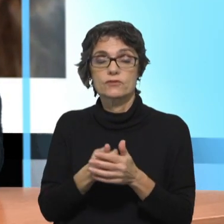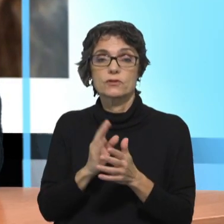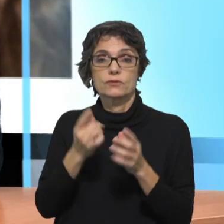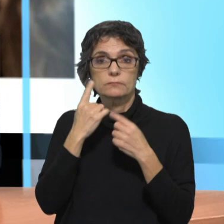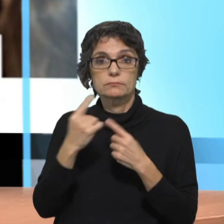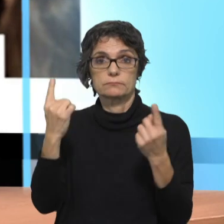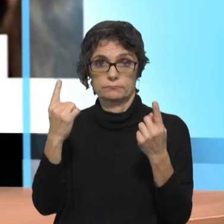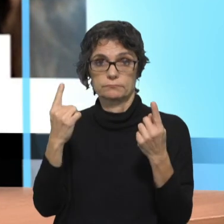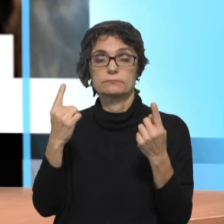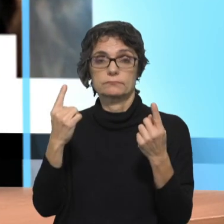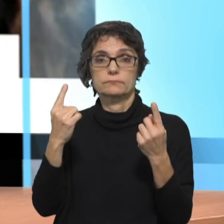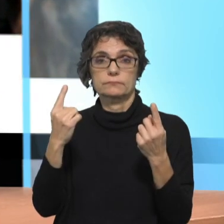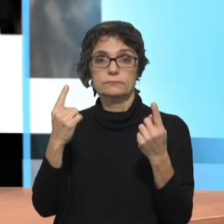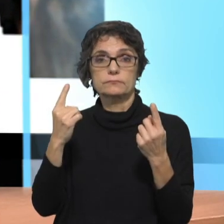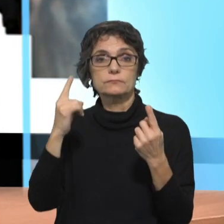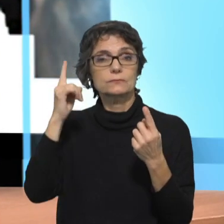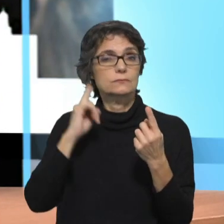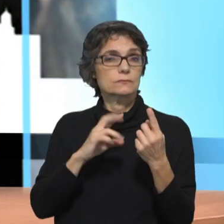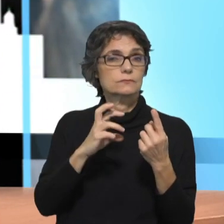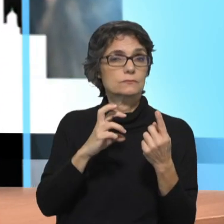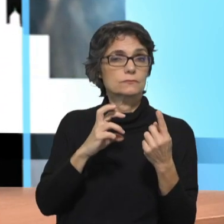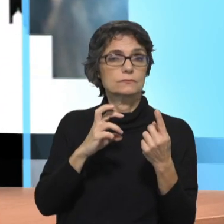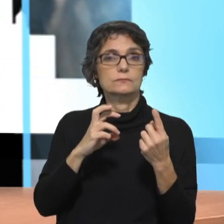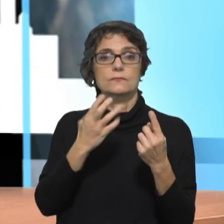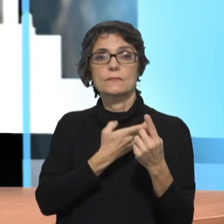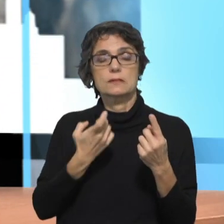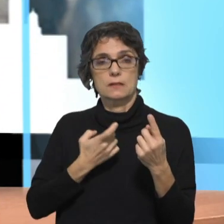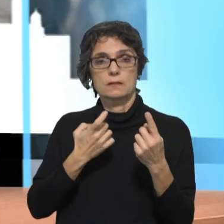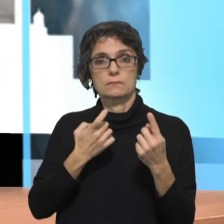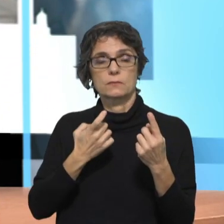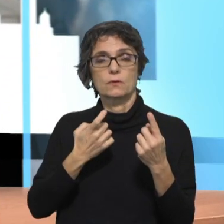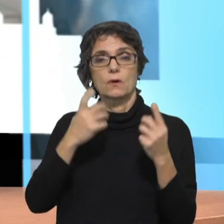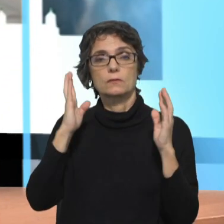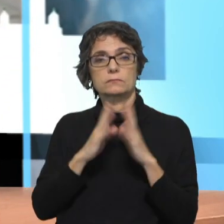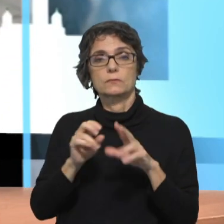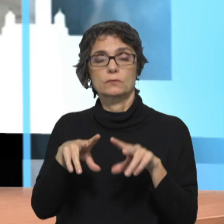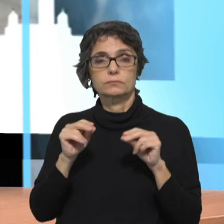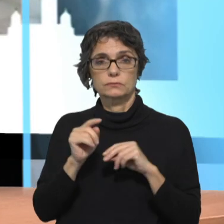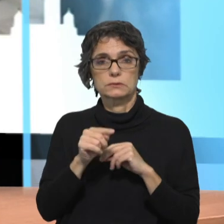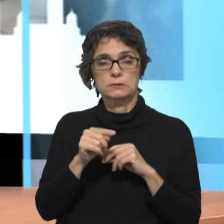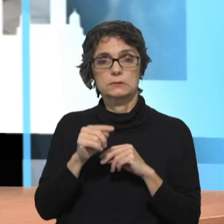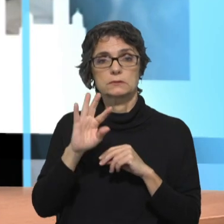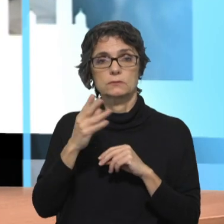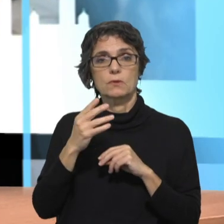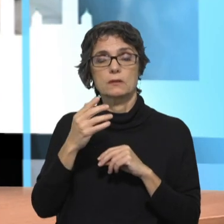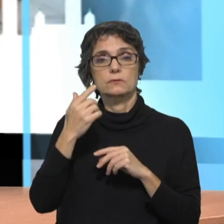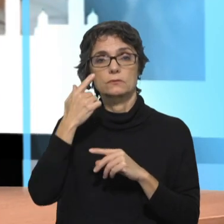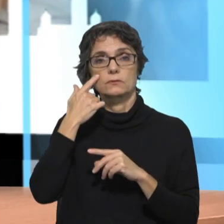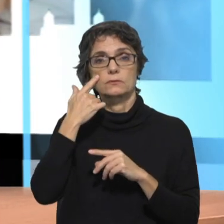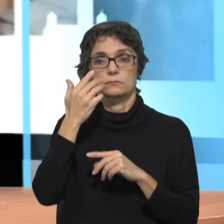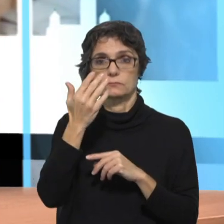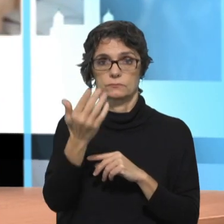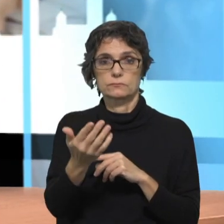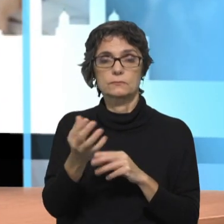proclamado no dia 8 de dezembro na Imaculada Conceição, que é a anunciação do anjo a Nossa Senhora, como